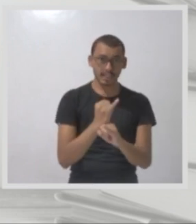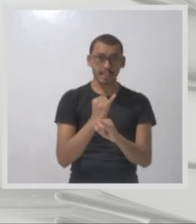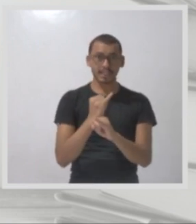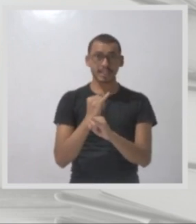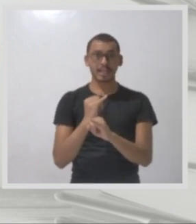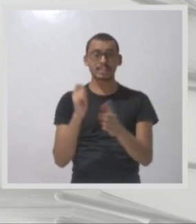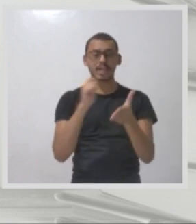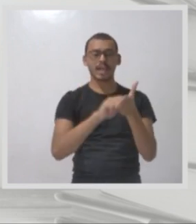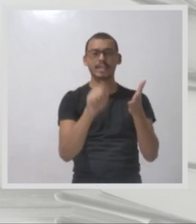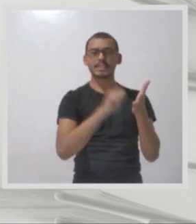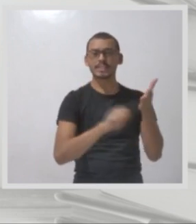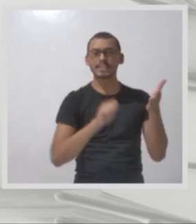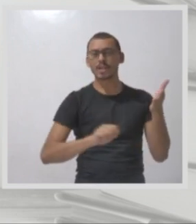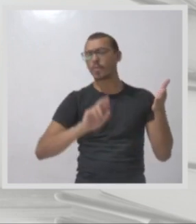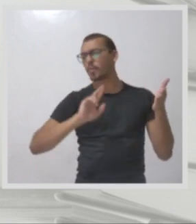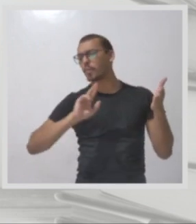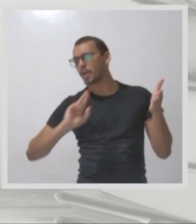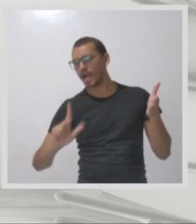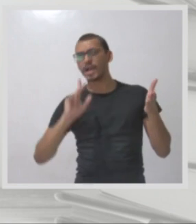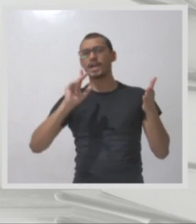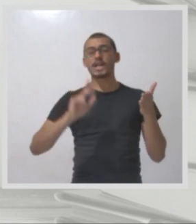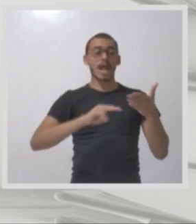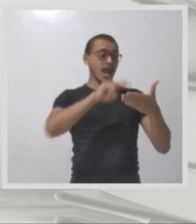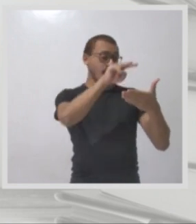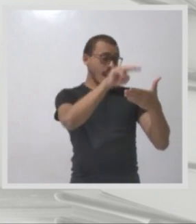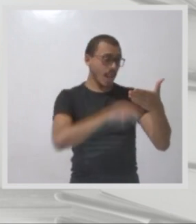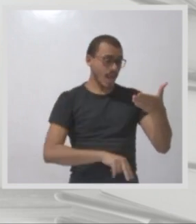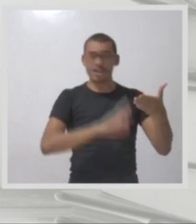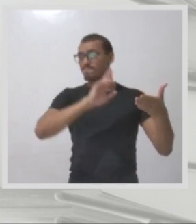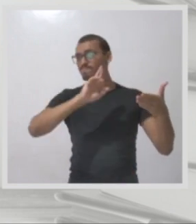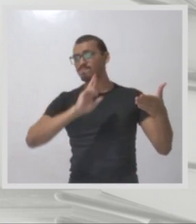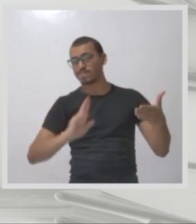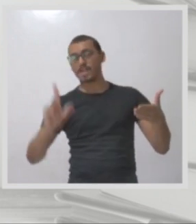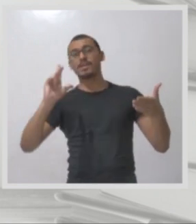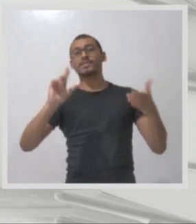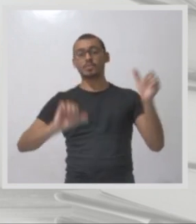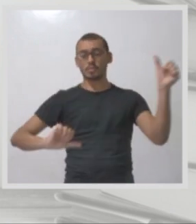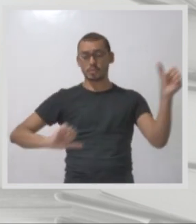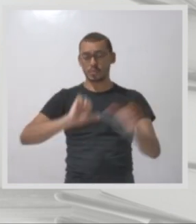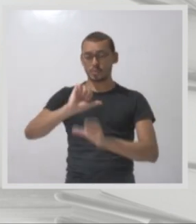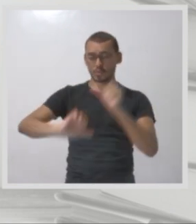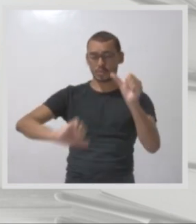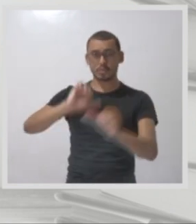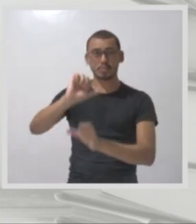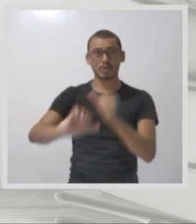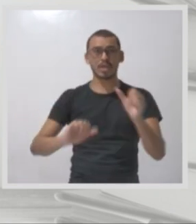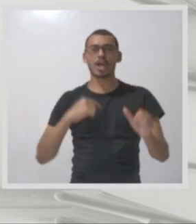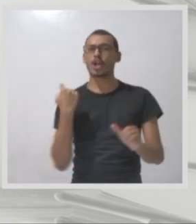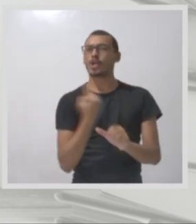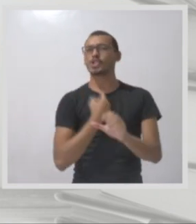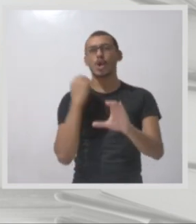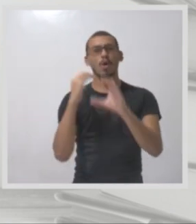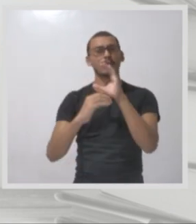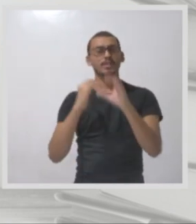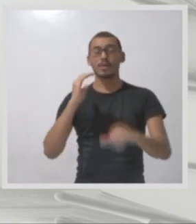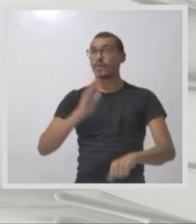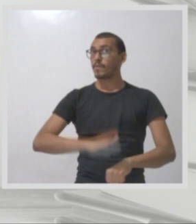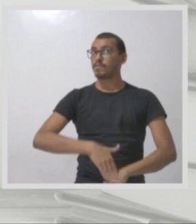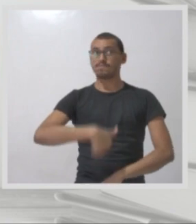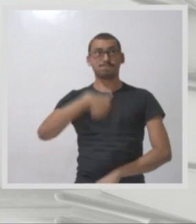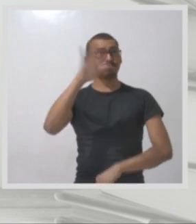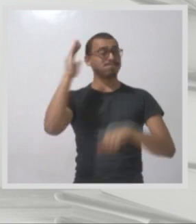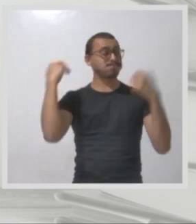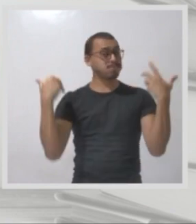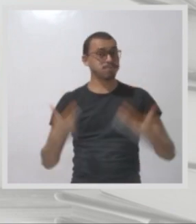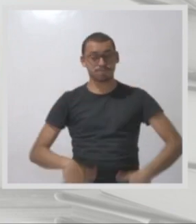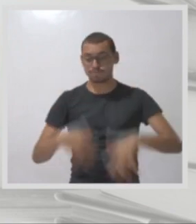mudou bastante, a forma da leitura mudou bastante e a nossa comunicação muito mais, não é